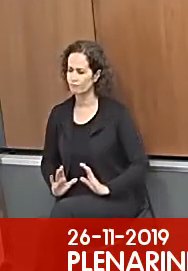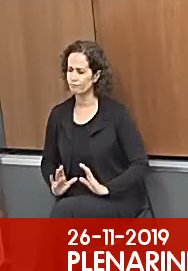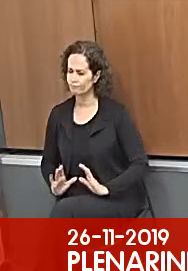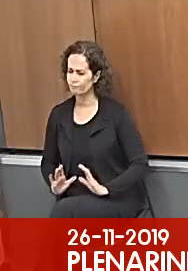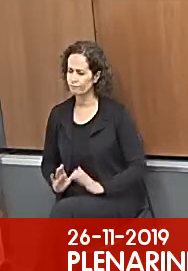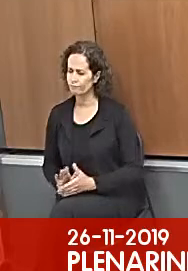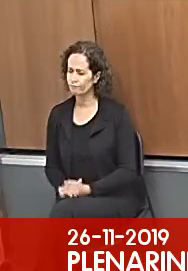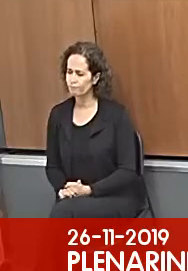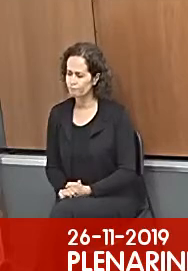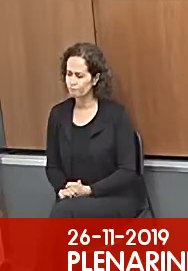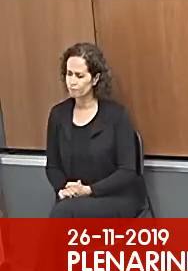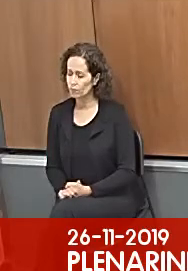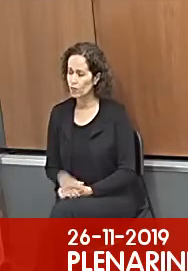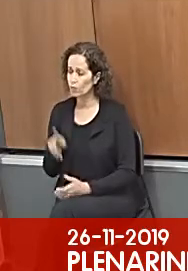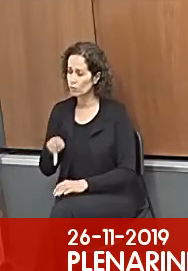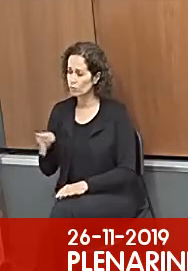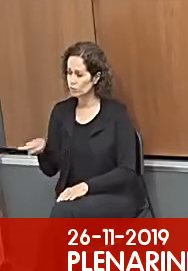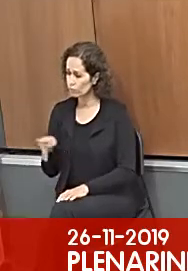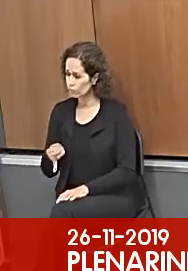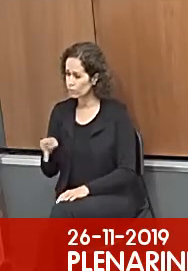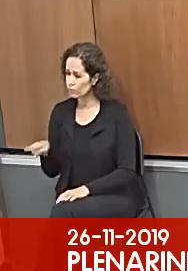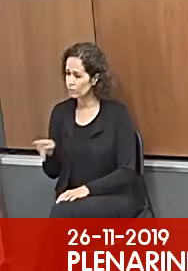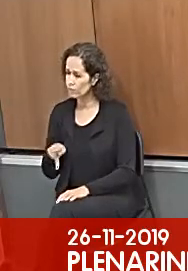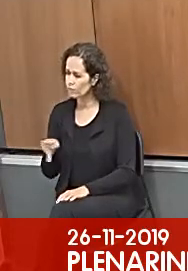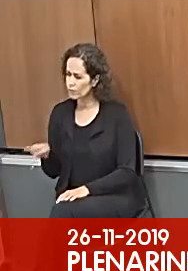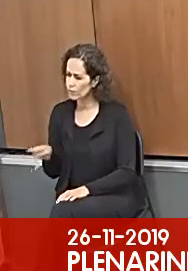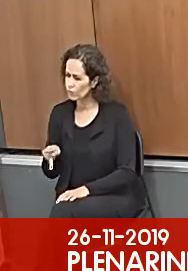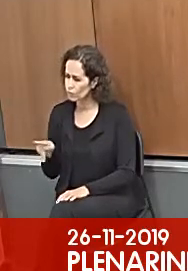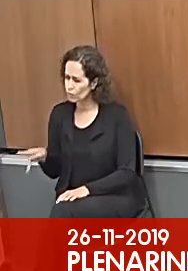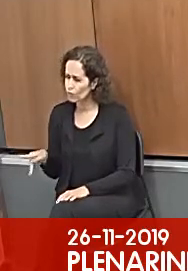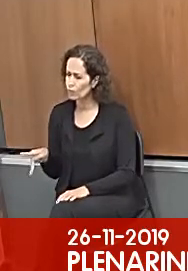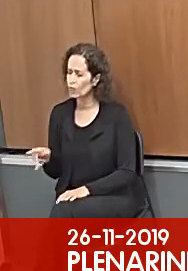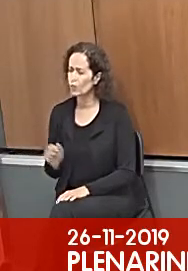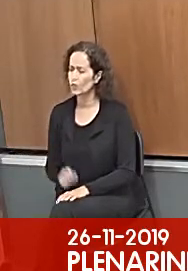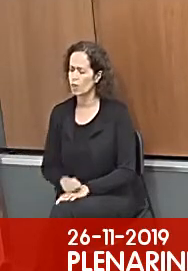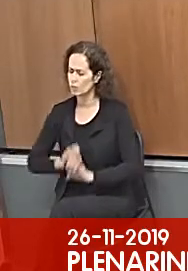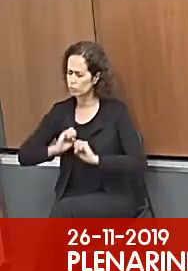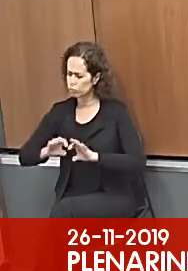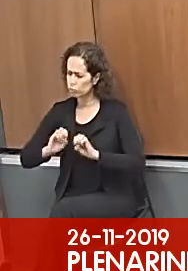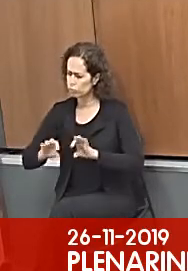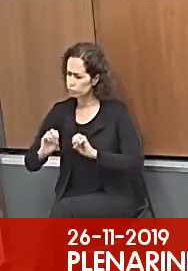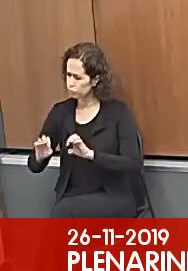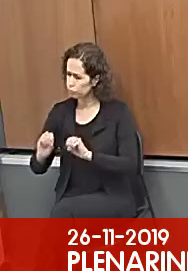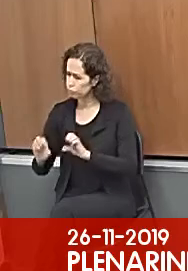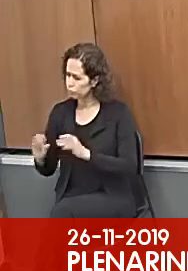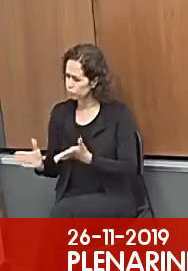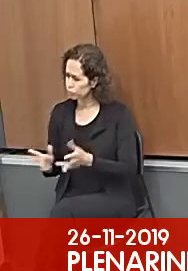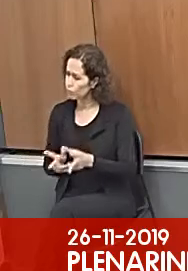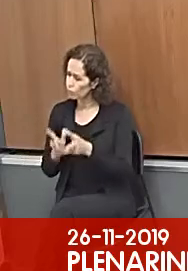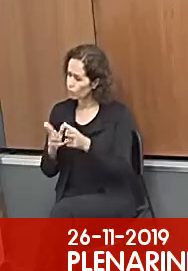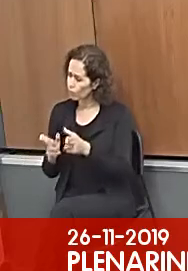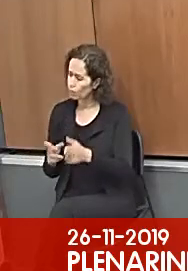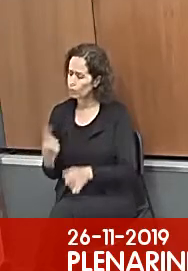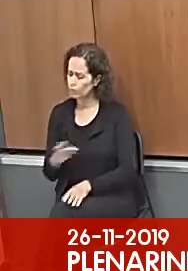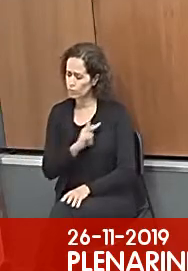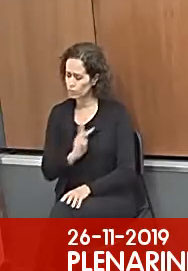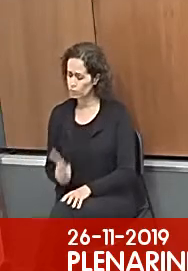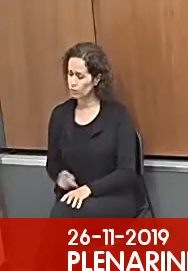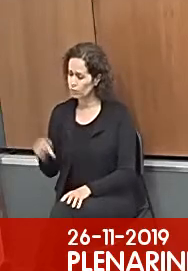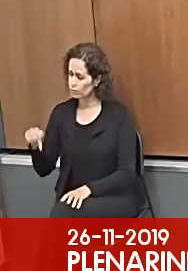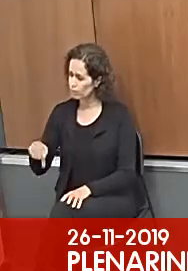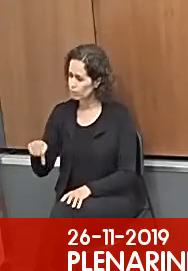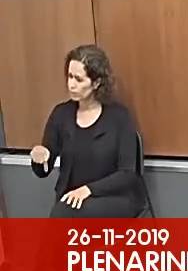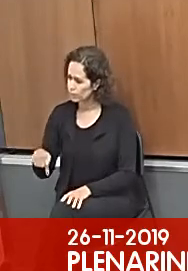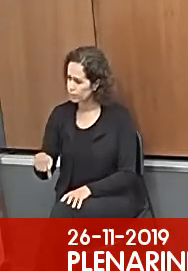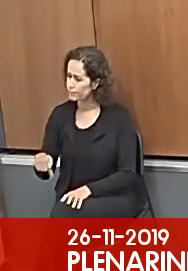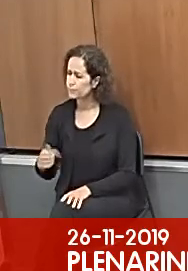Então, o professor, porque é sua praia, você é um grande educador, como nosso presidente, então é isso, é uma